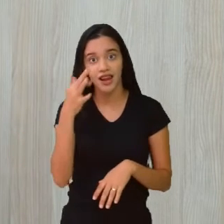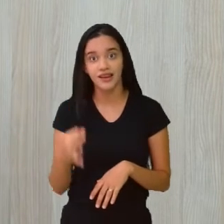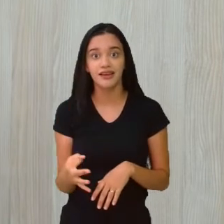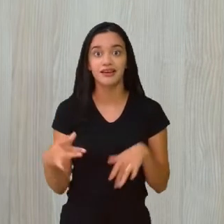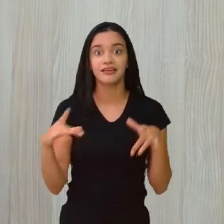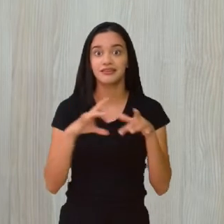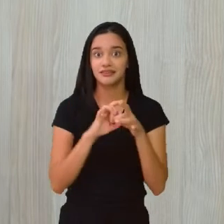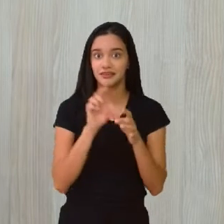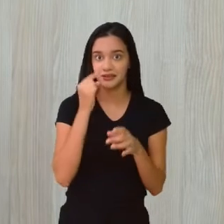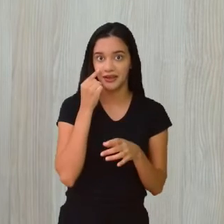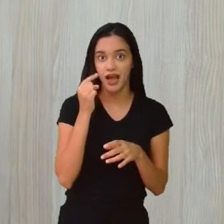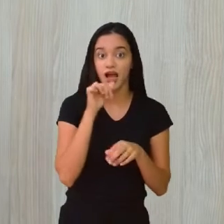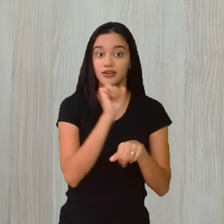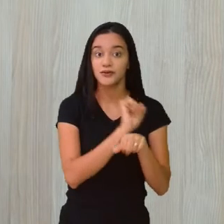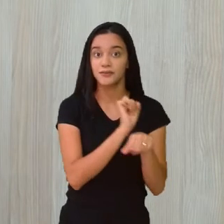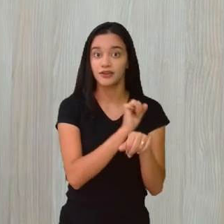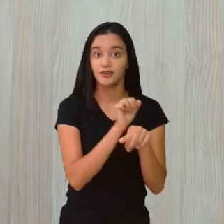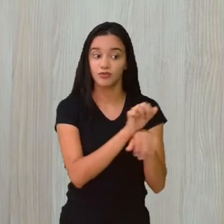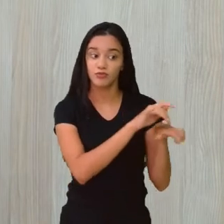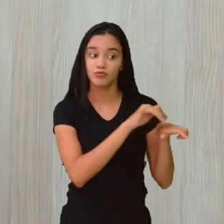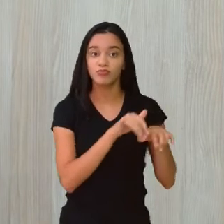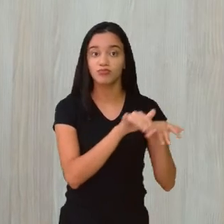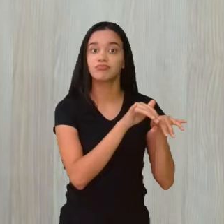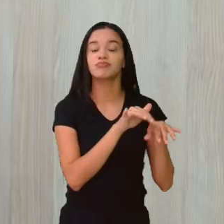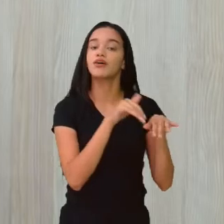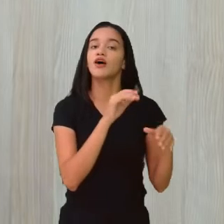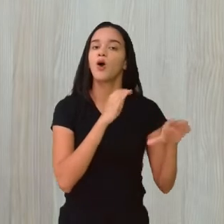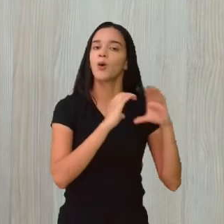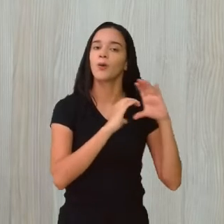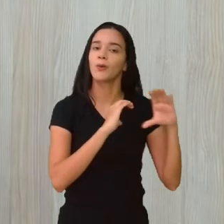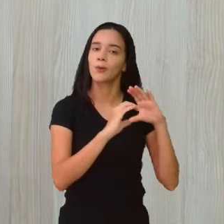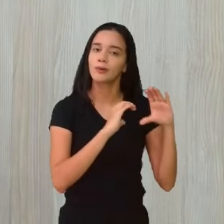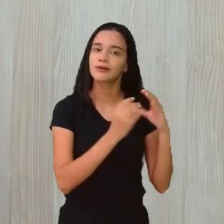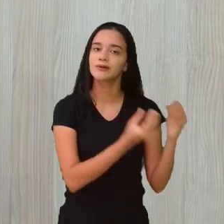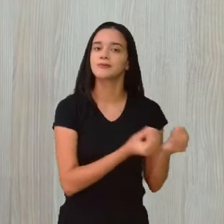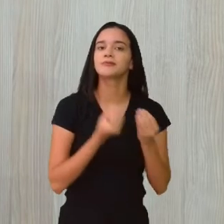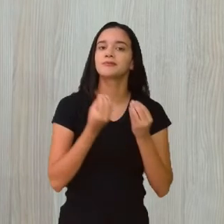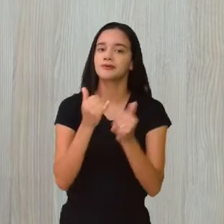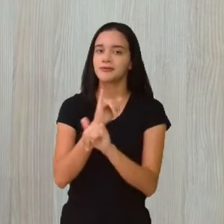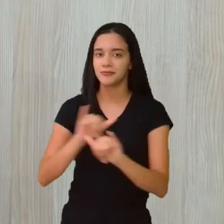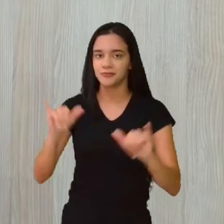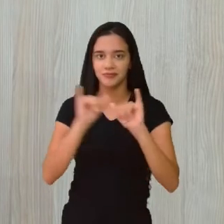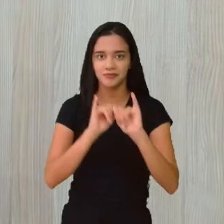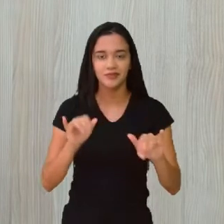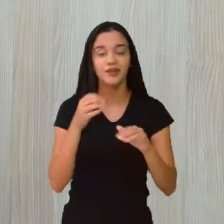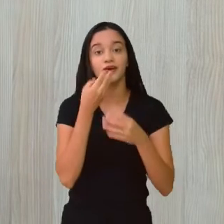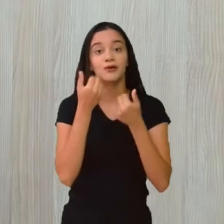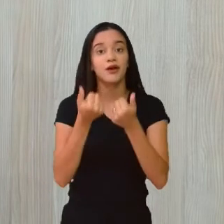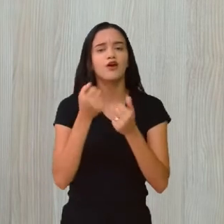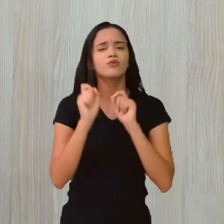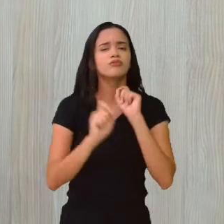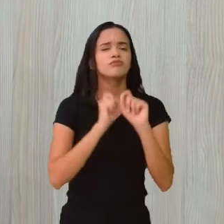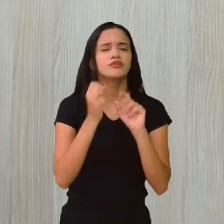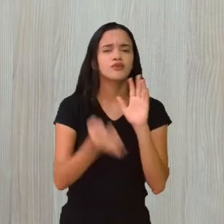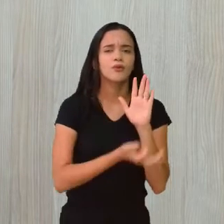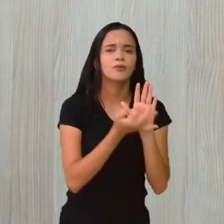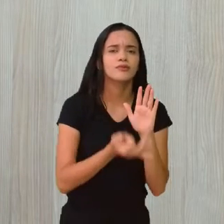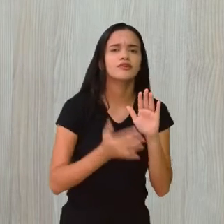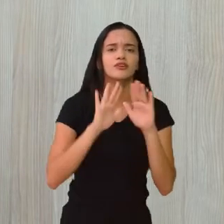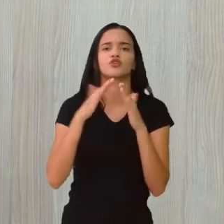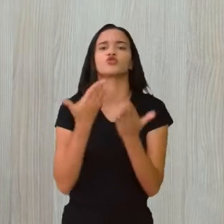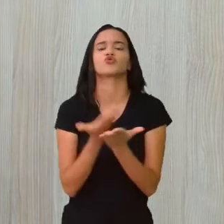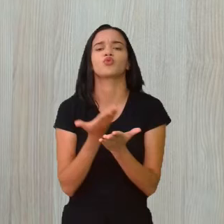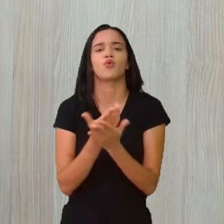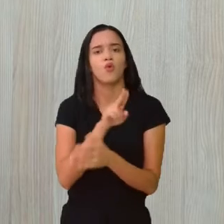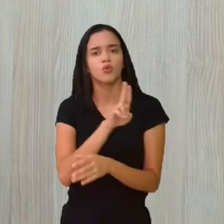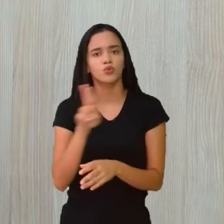pessoal, aguardando toda essa comunicação aí para passar para a professora Cláudia, o que é que vocês estão comentando, a escola de vocês,